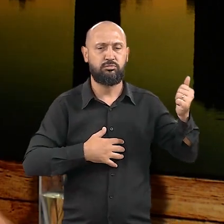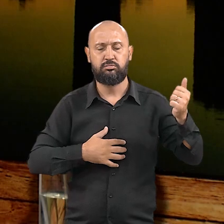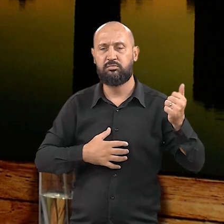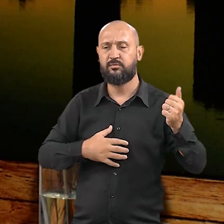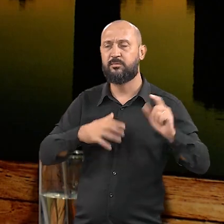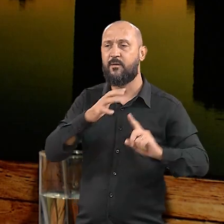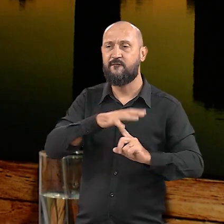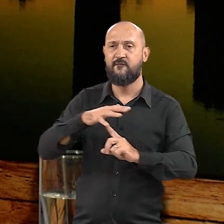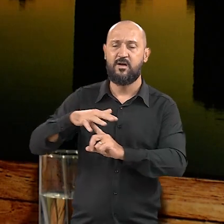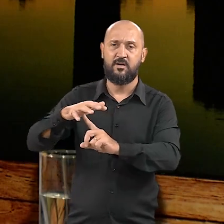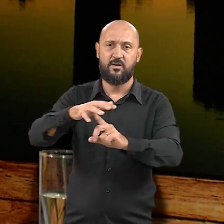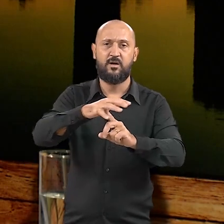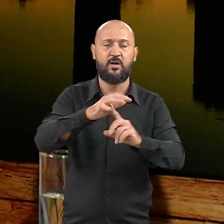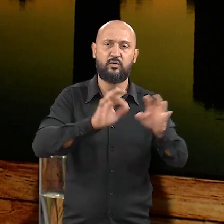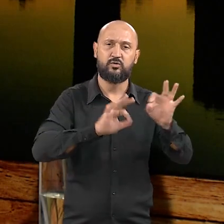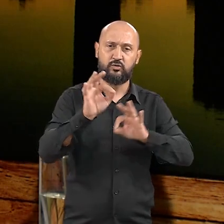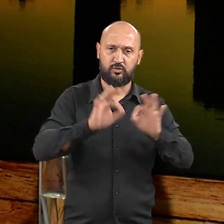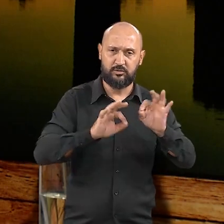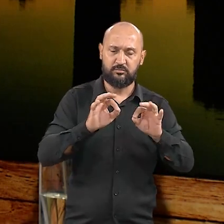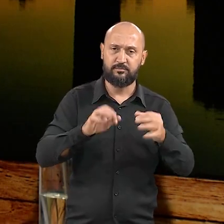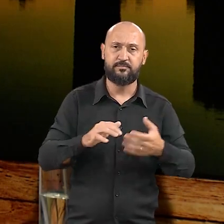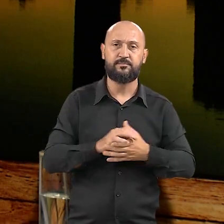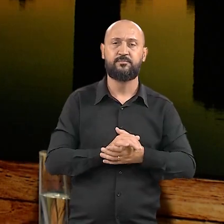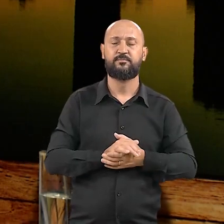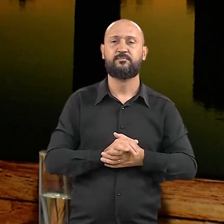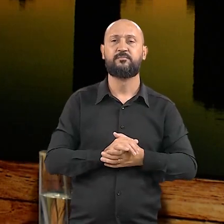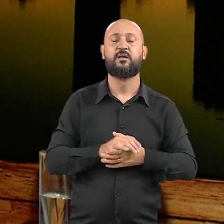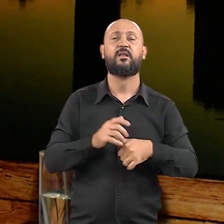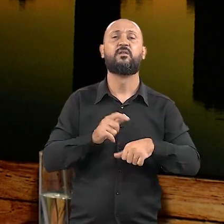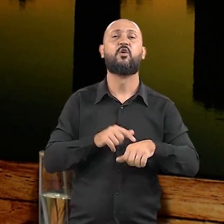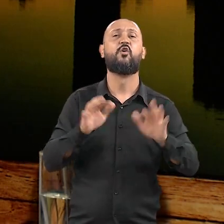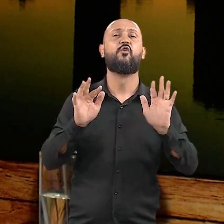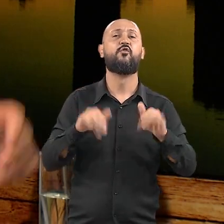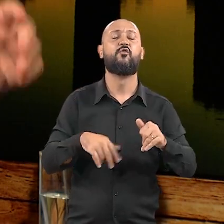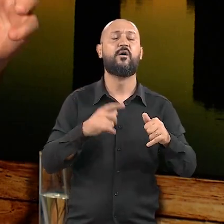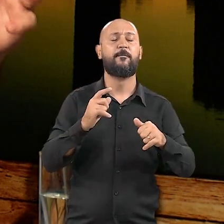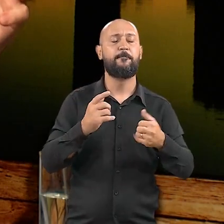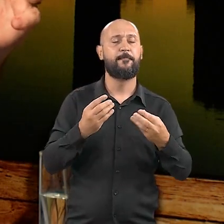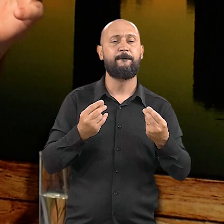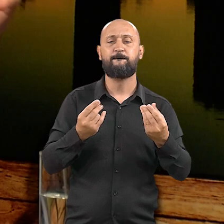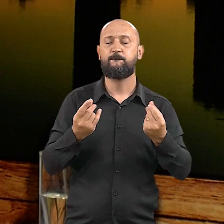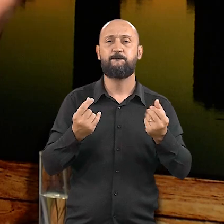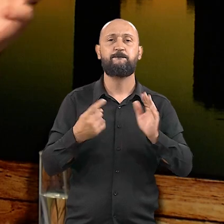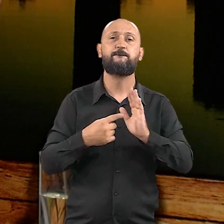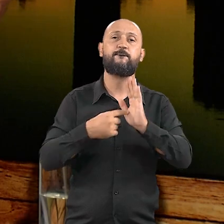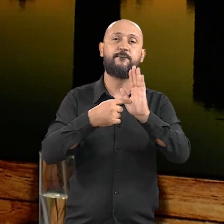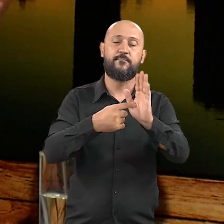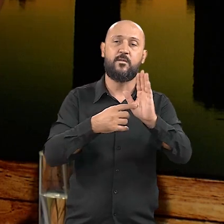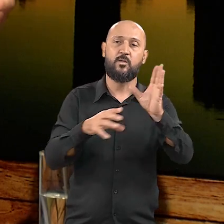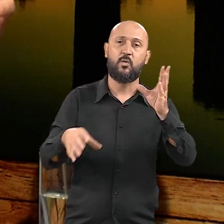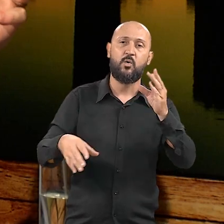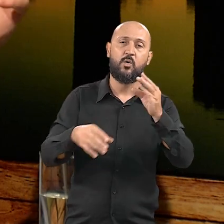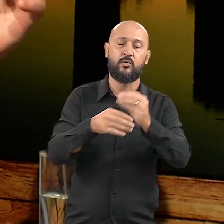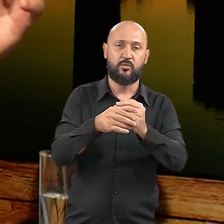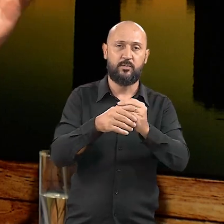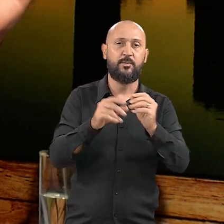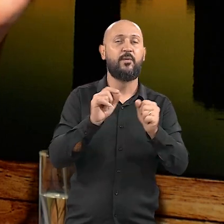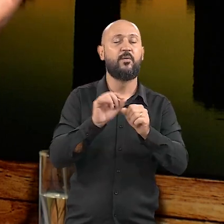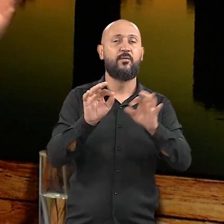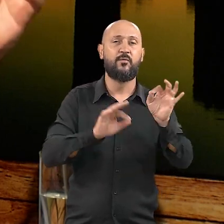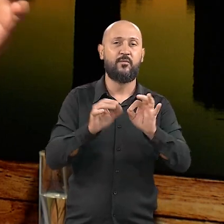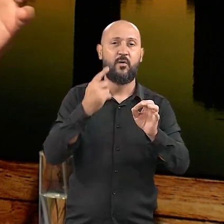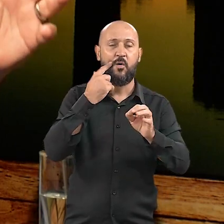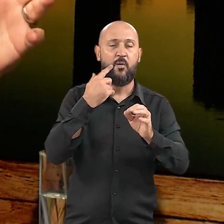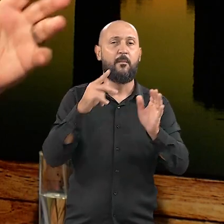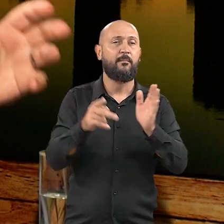com um festival que eu ajudei a produzir. E aí, no final, a gente, para apresentar o resumo do festival, a gente fez